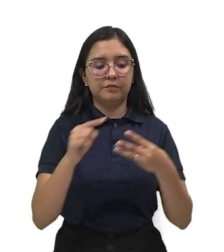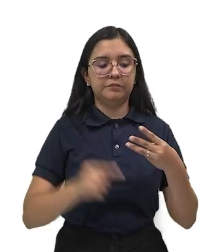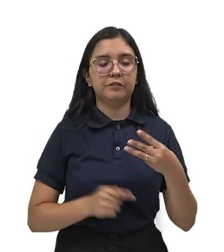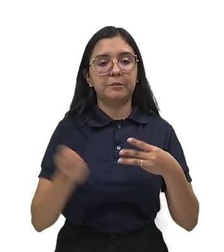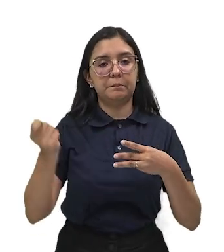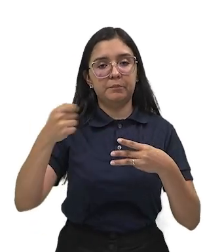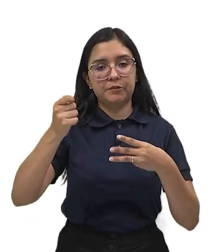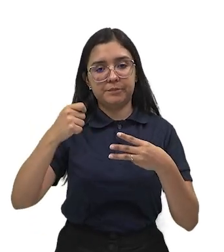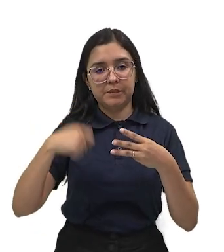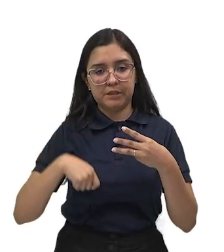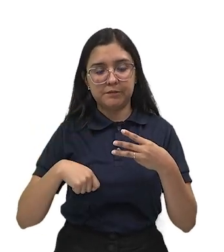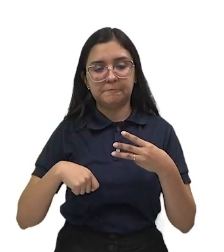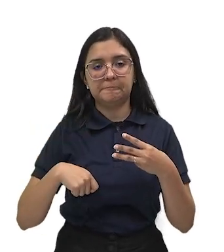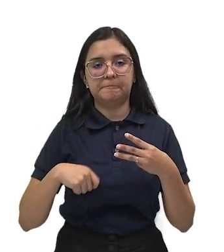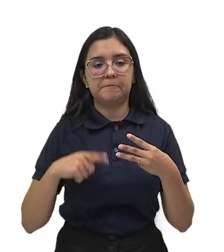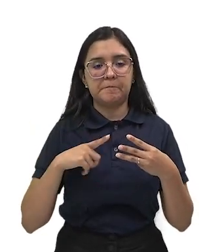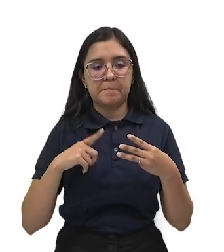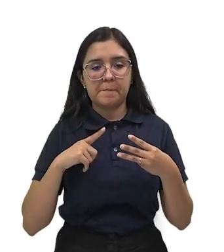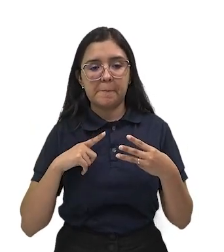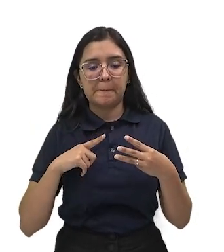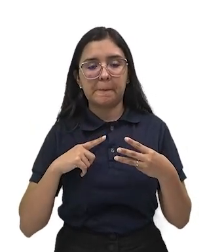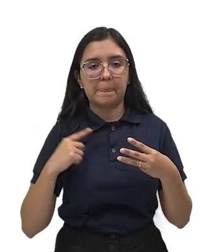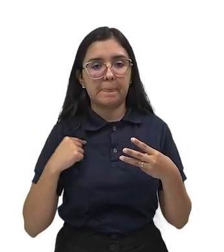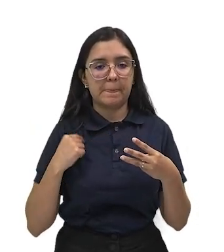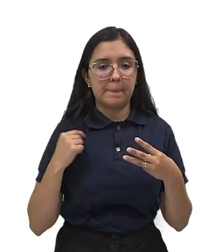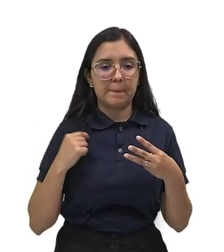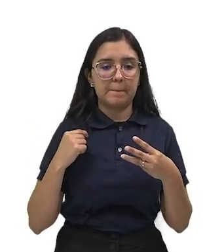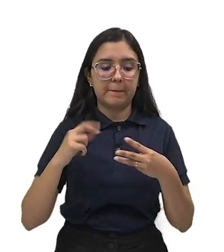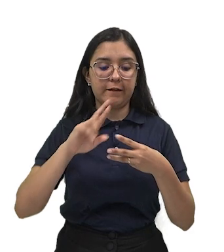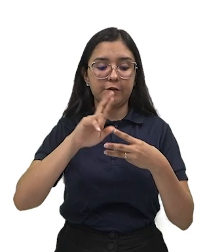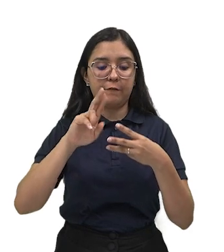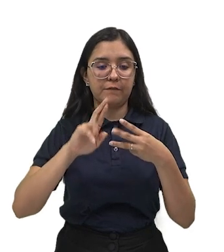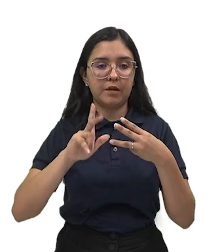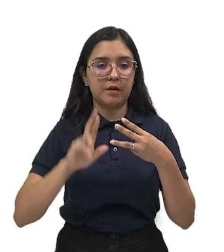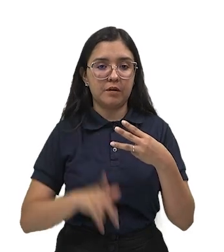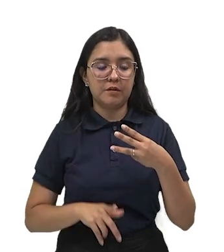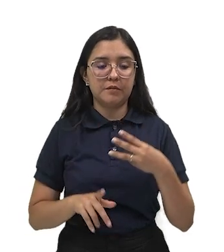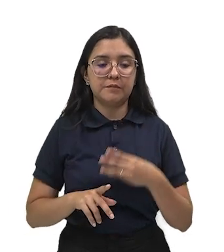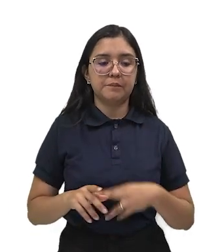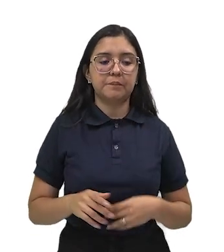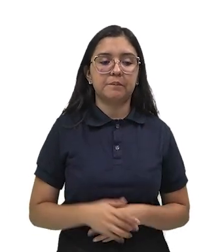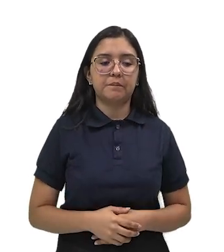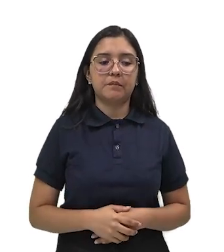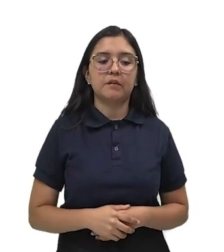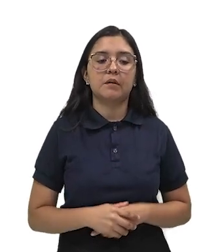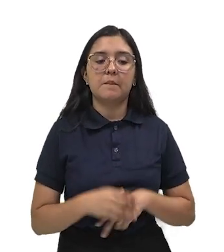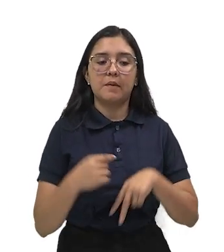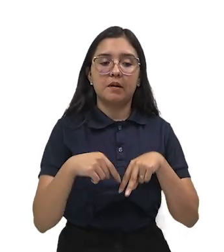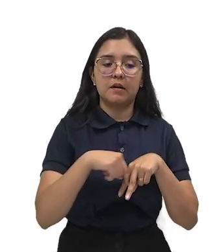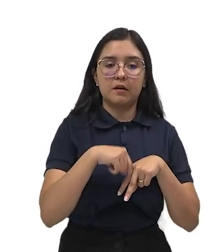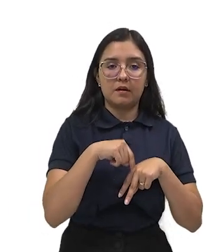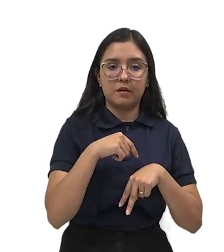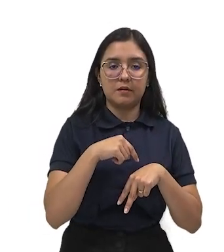possibilidades, 3 eventos, né, para a camisa, porque uma é diferente da outra. Para as calças,